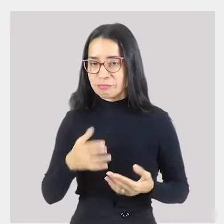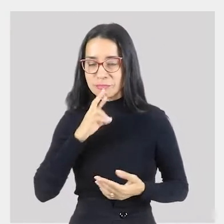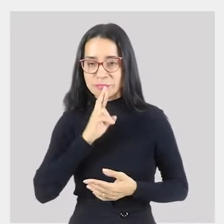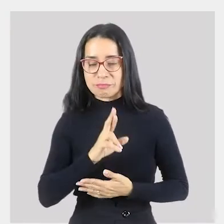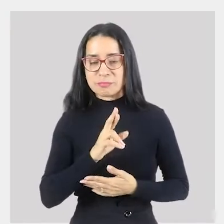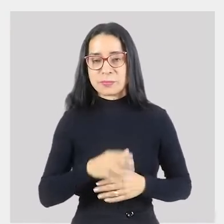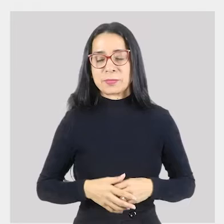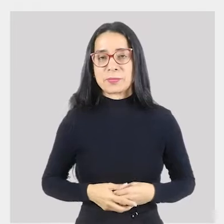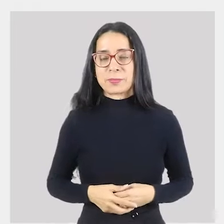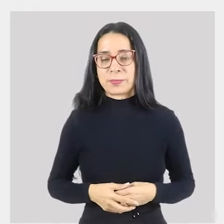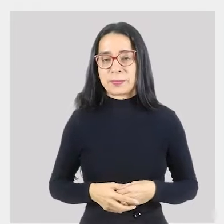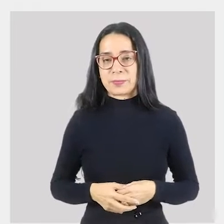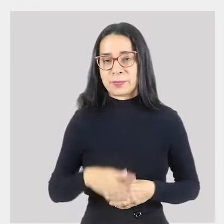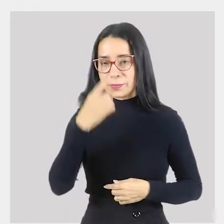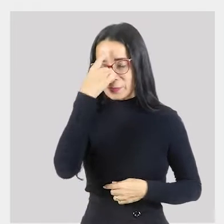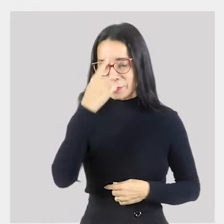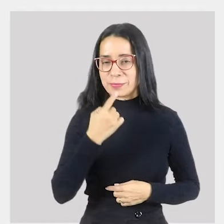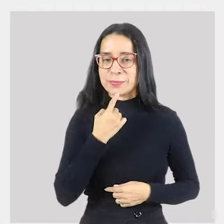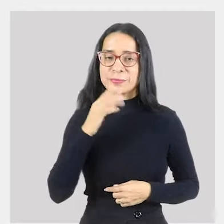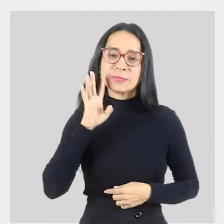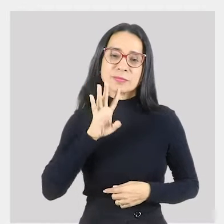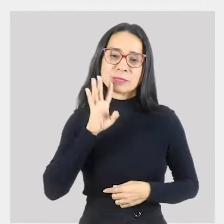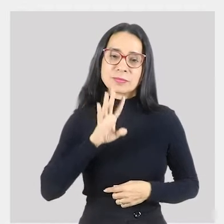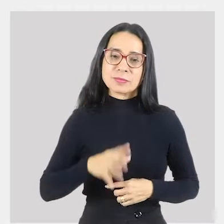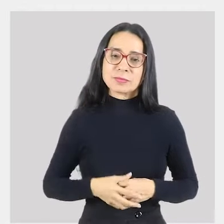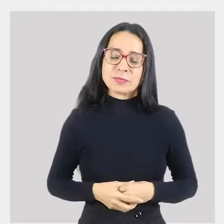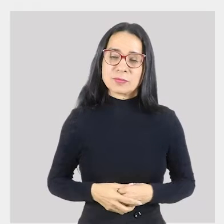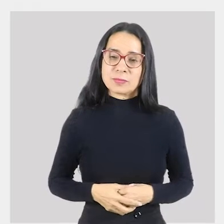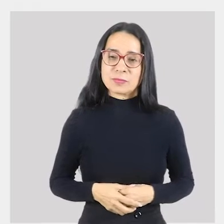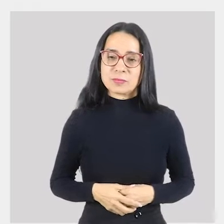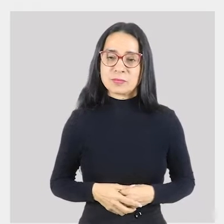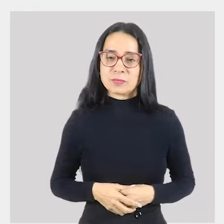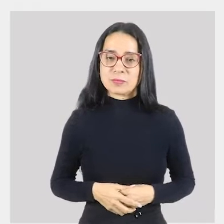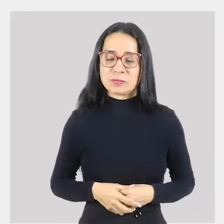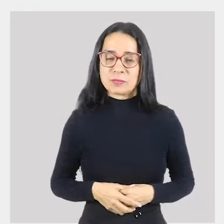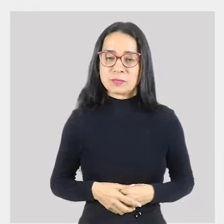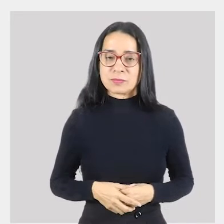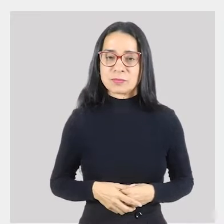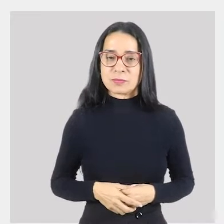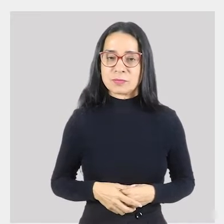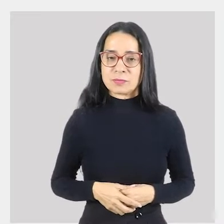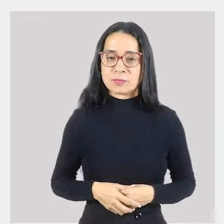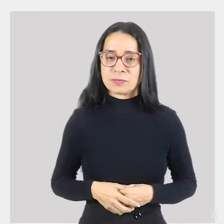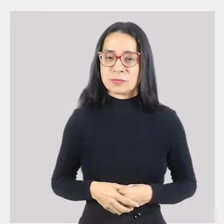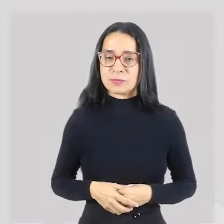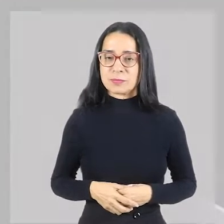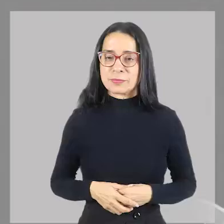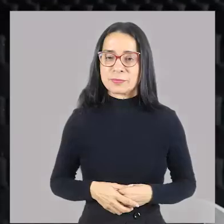vamos lá. Olha que imagem legal. Vamos aqui. Olha esse bizu.